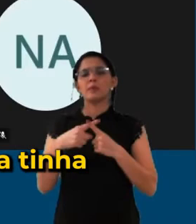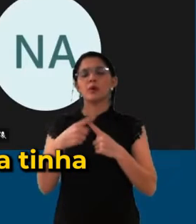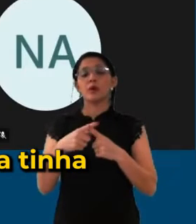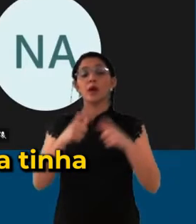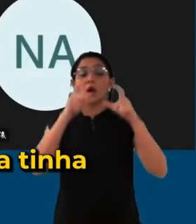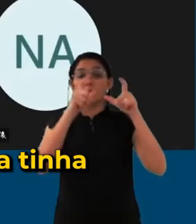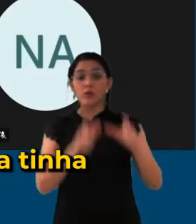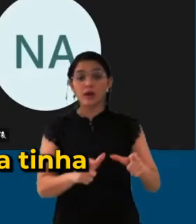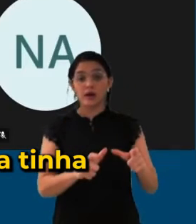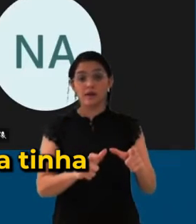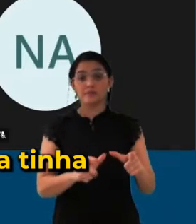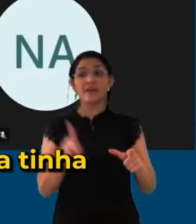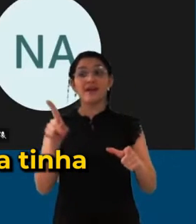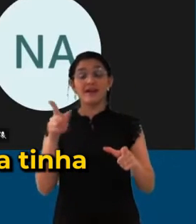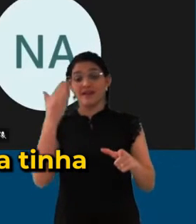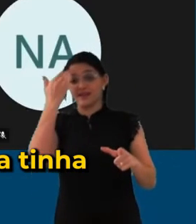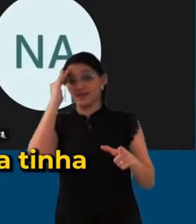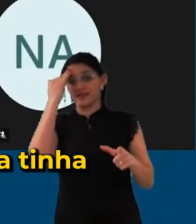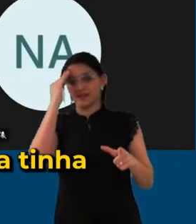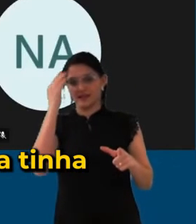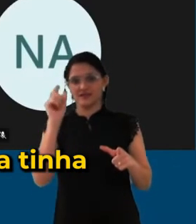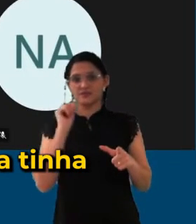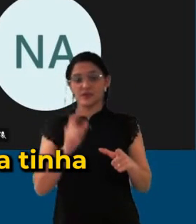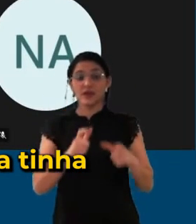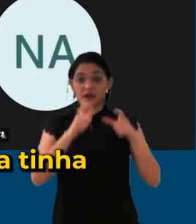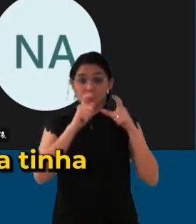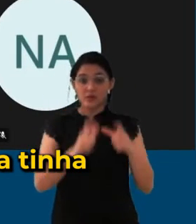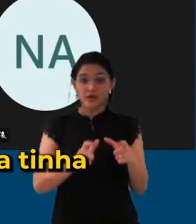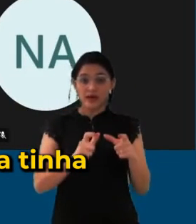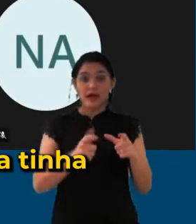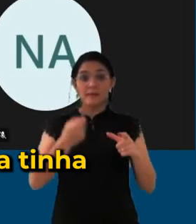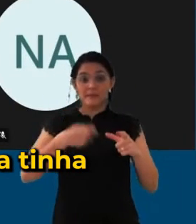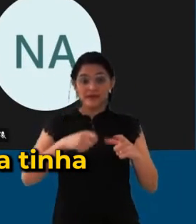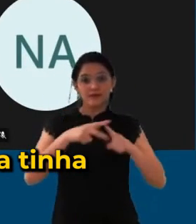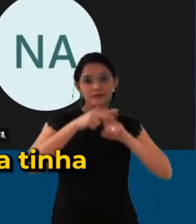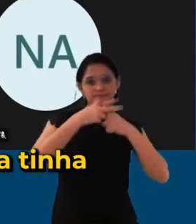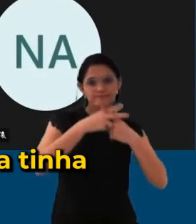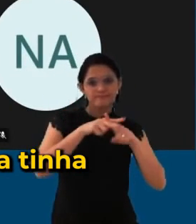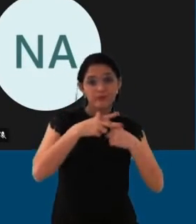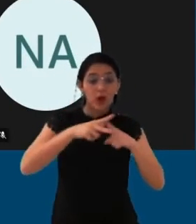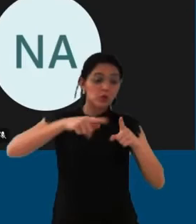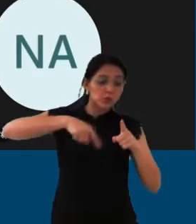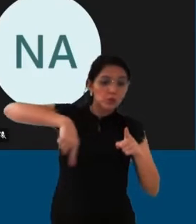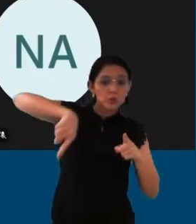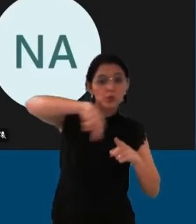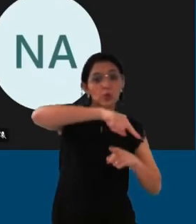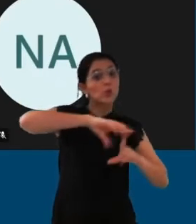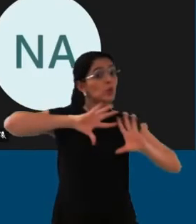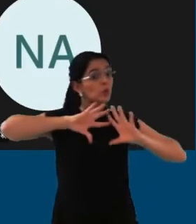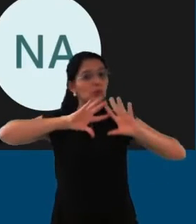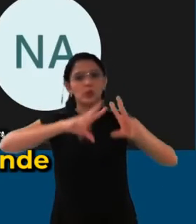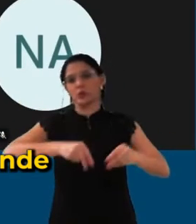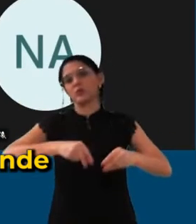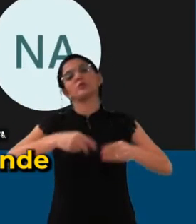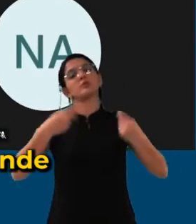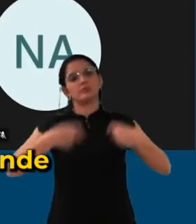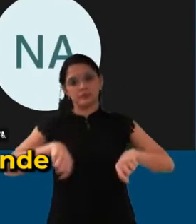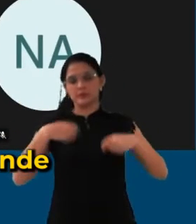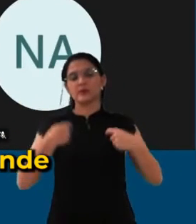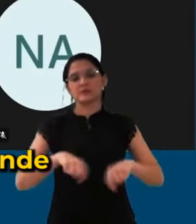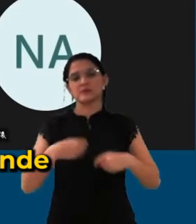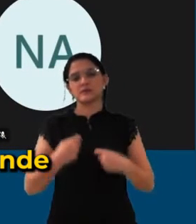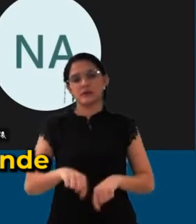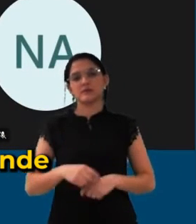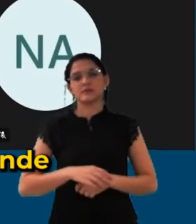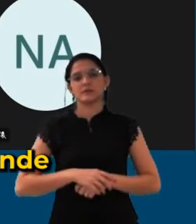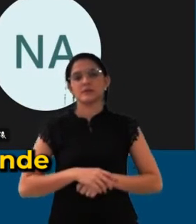IBRAM entendia que a área a ser recuperada tinha que ser a área total, né? A área que foi